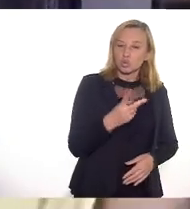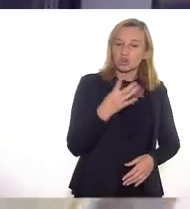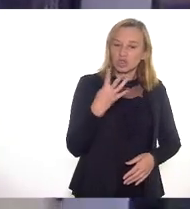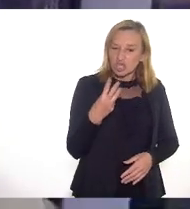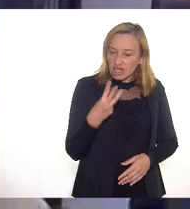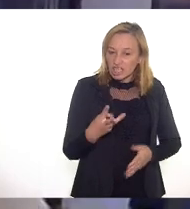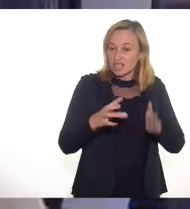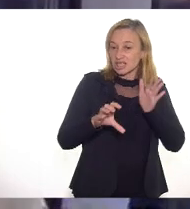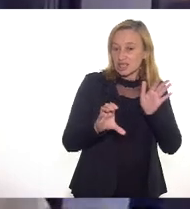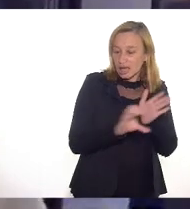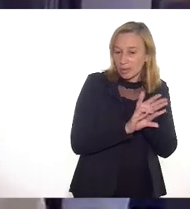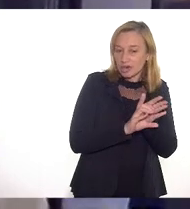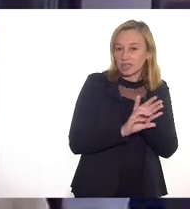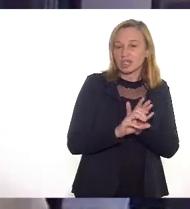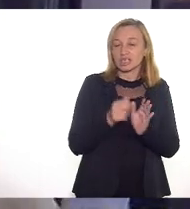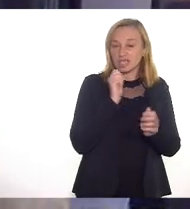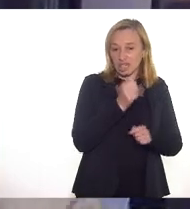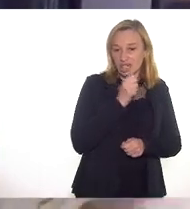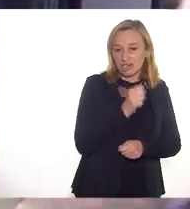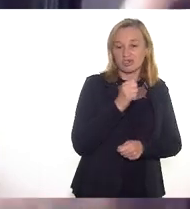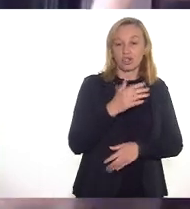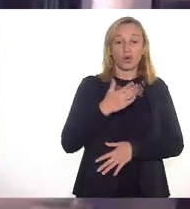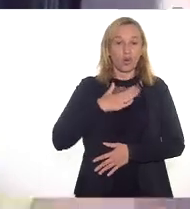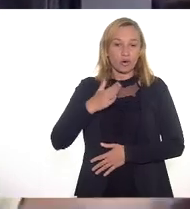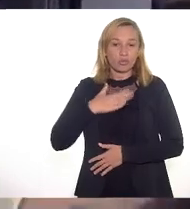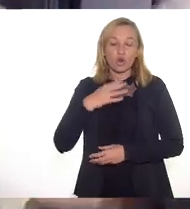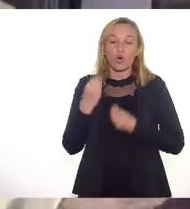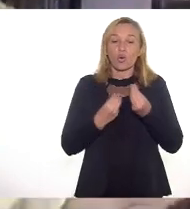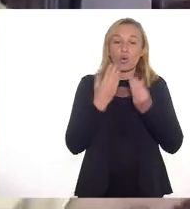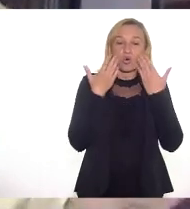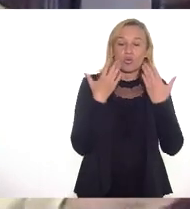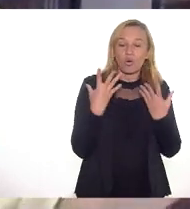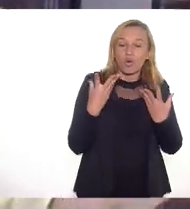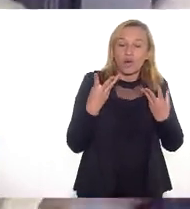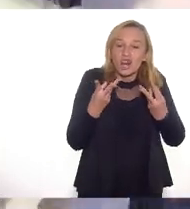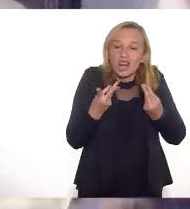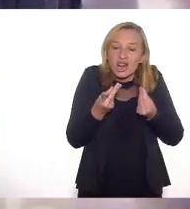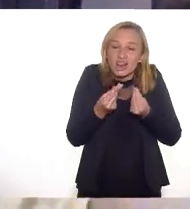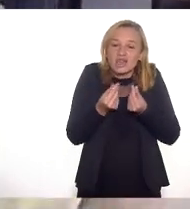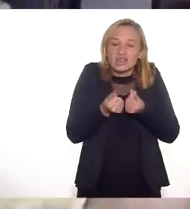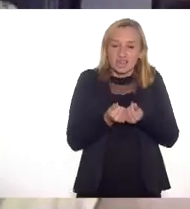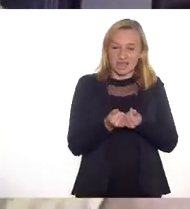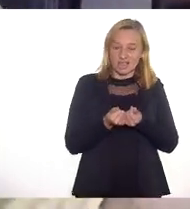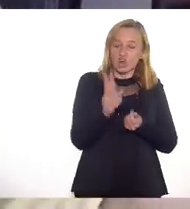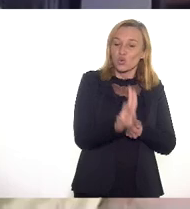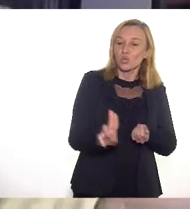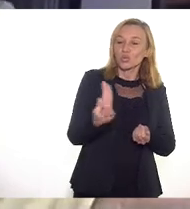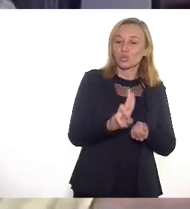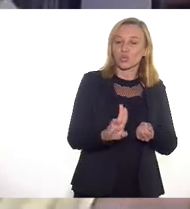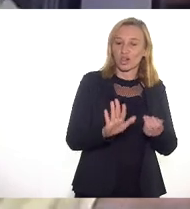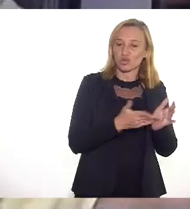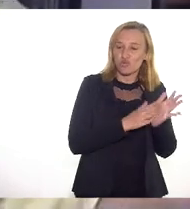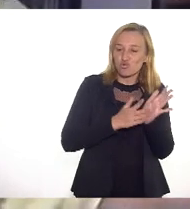que é exatamente uma entrevista feita comigo como apreciador e usuário.